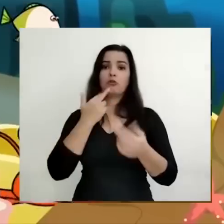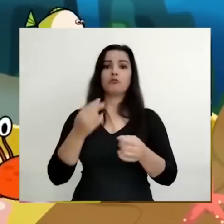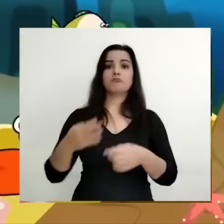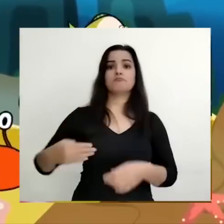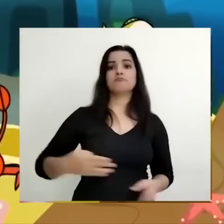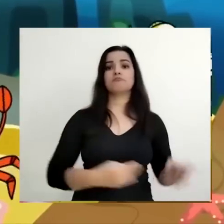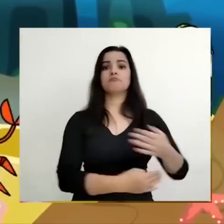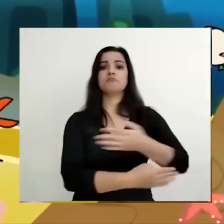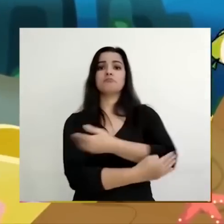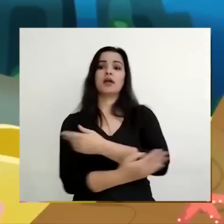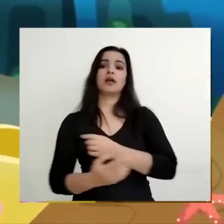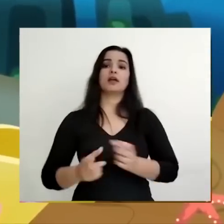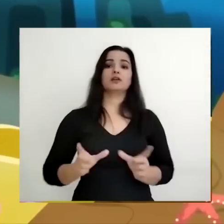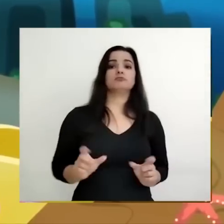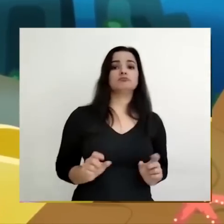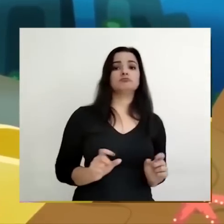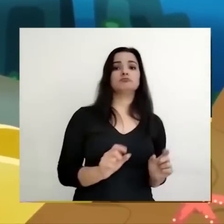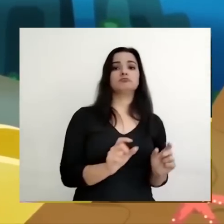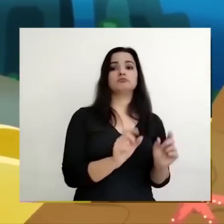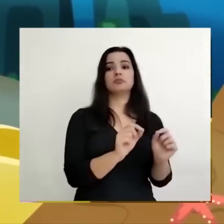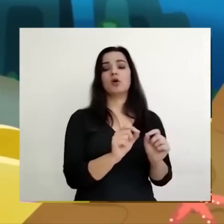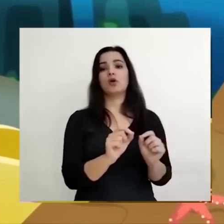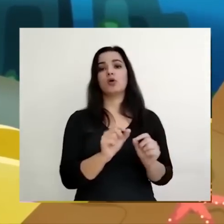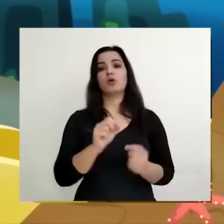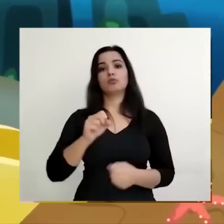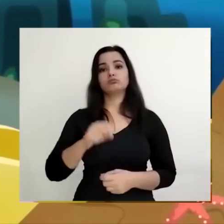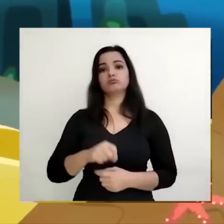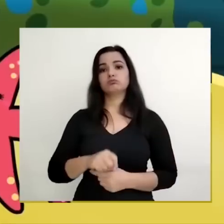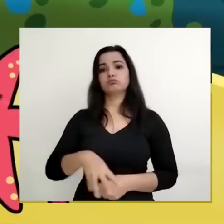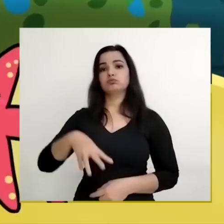Caranguejos. Uma lula.